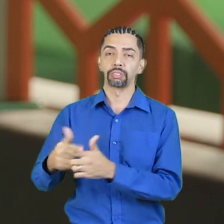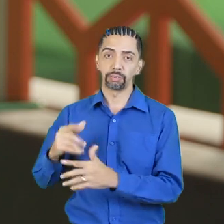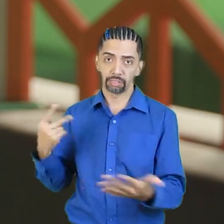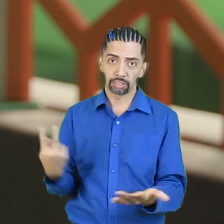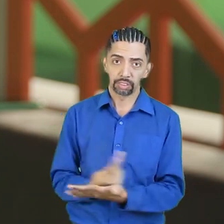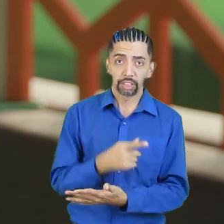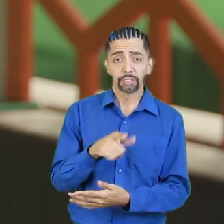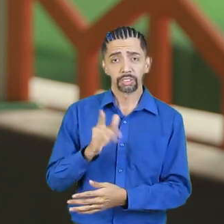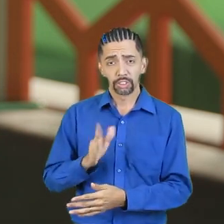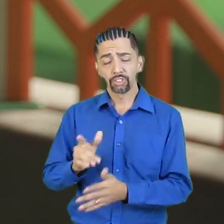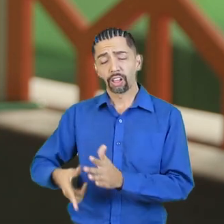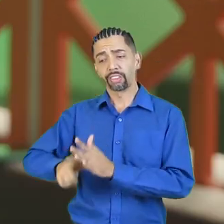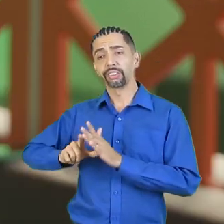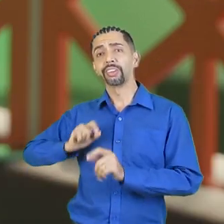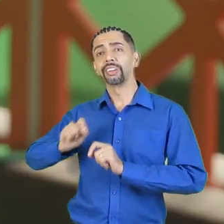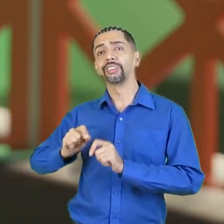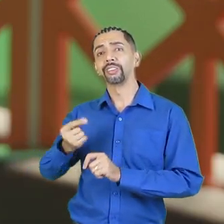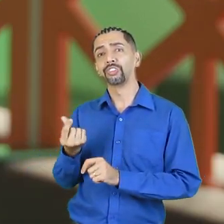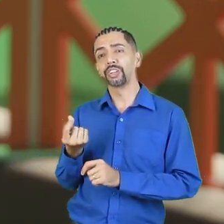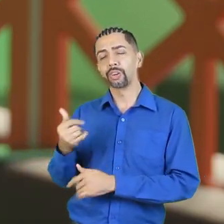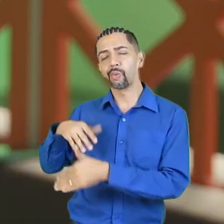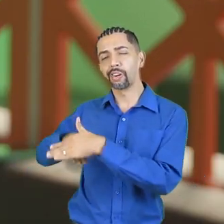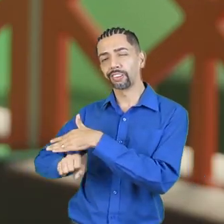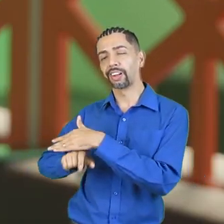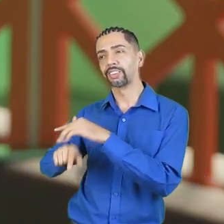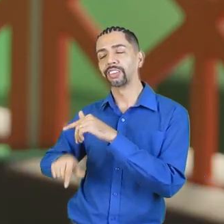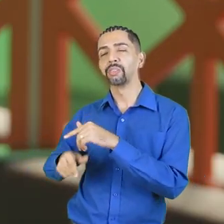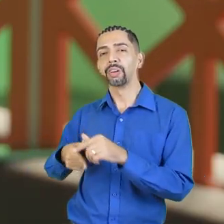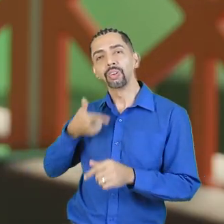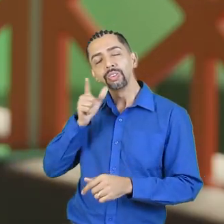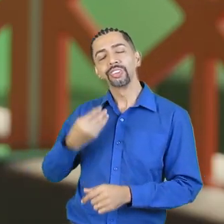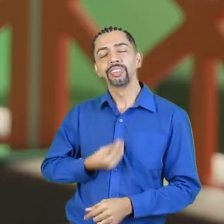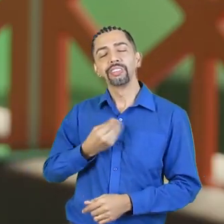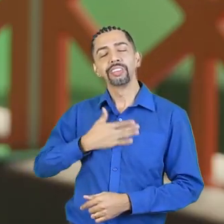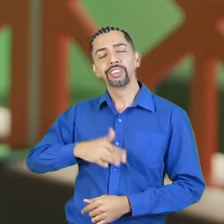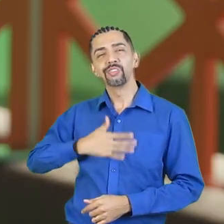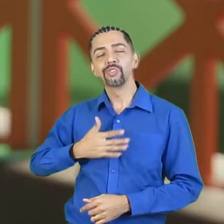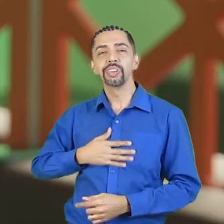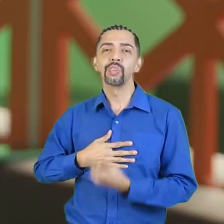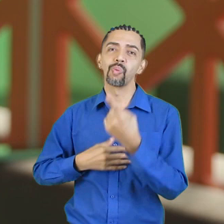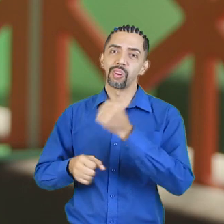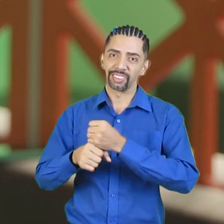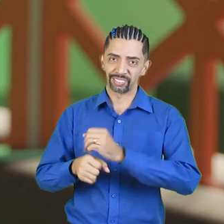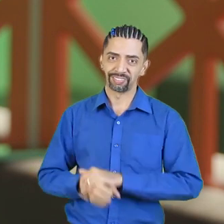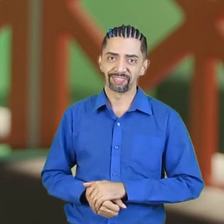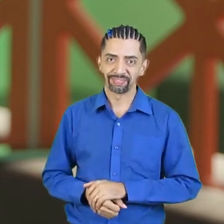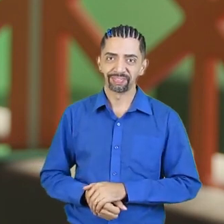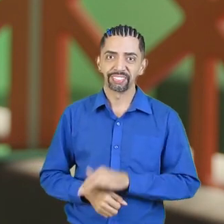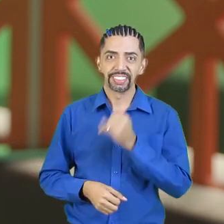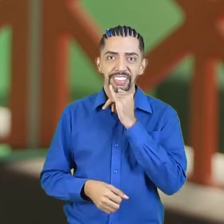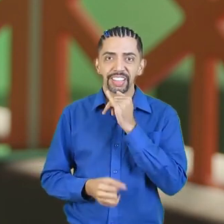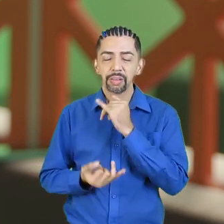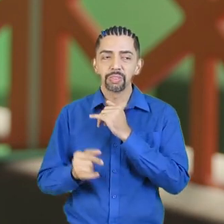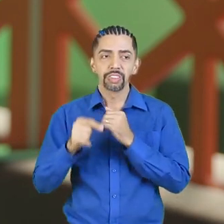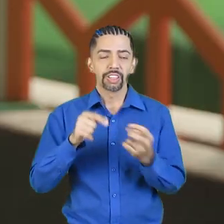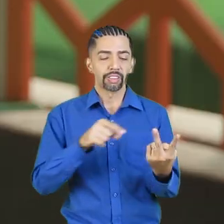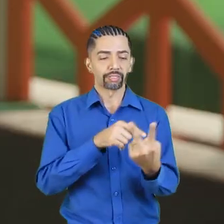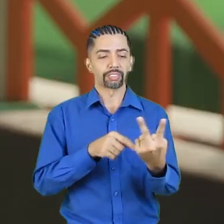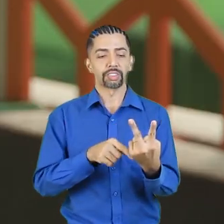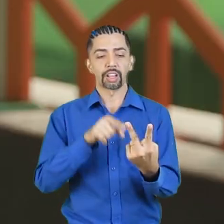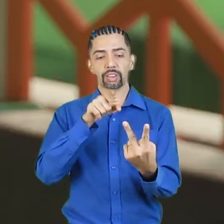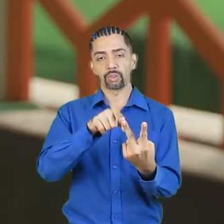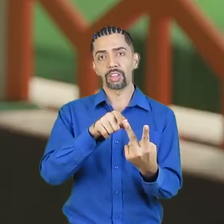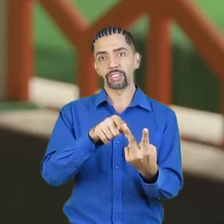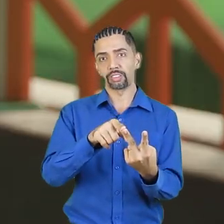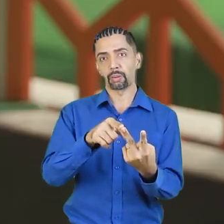menos 1 ano, 2 anos. Reduziu meus ganhos? O meu parceiro deixou de ganhar a partir do mês seguinte? Só eu vou ganhar? Eu